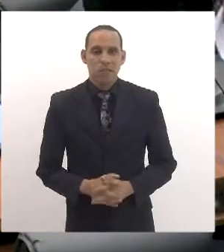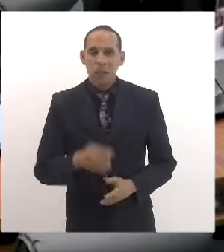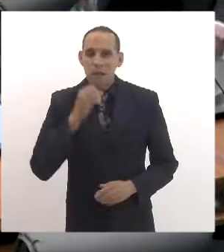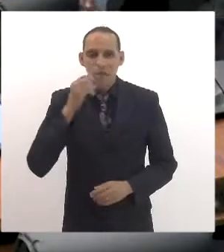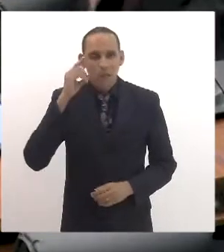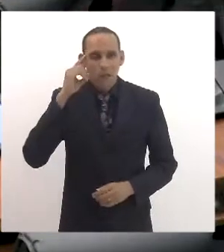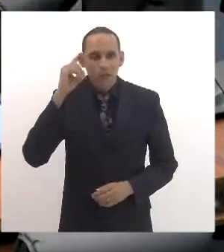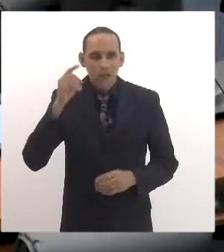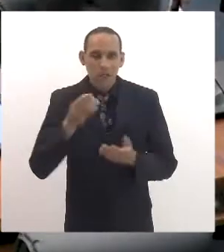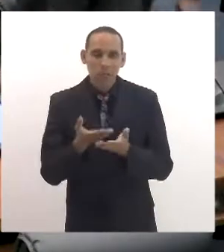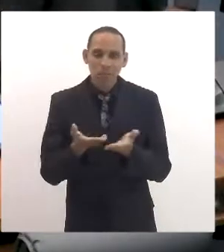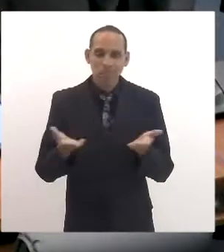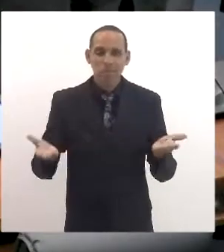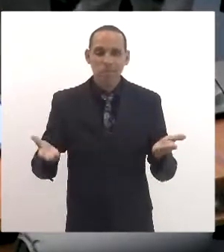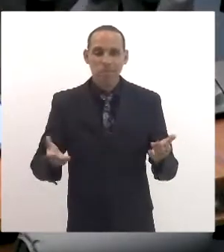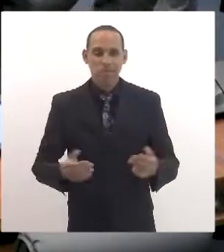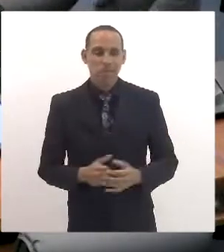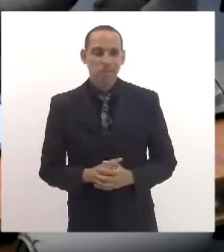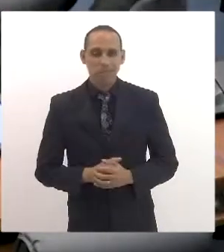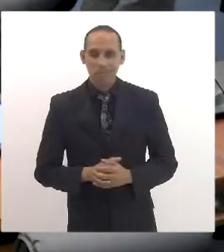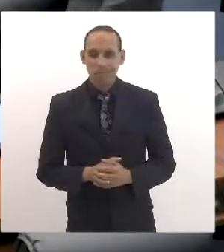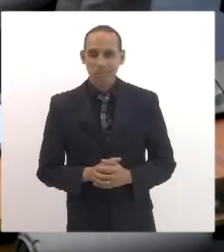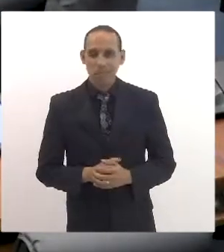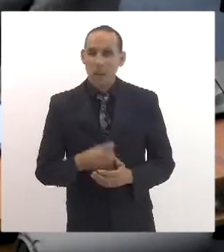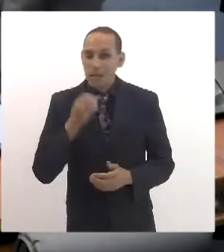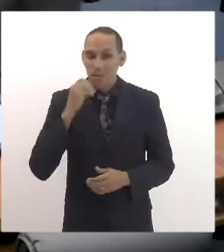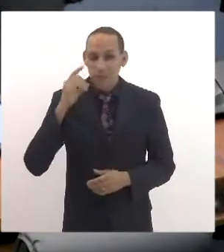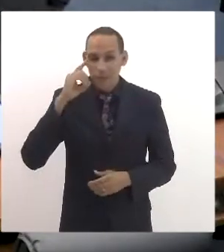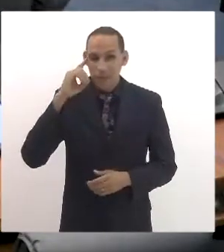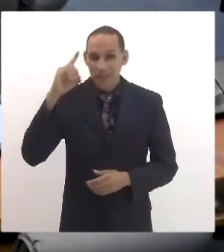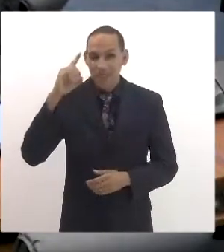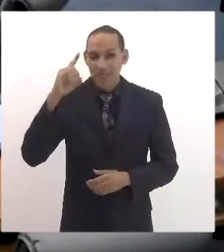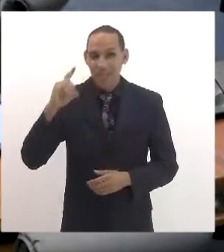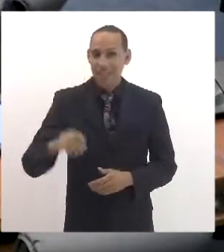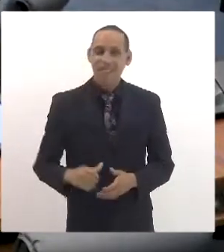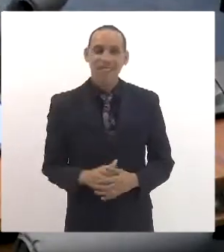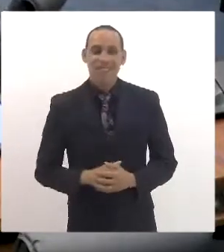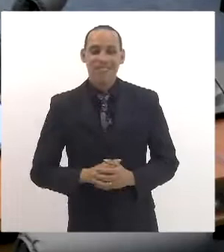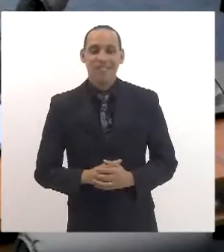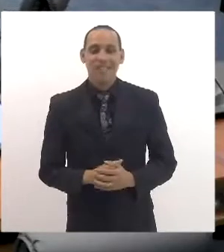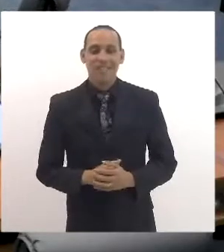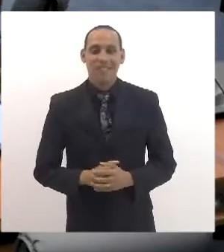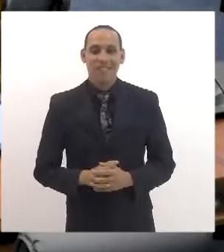Bom dia a todas e todos. Bom dia.